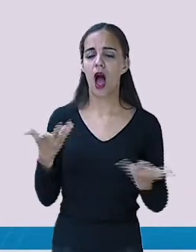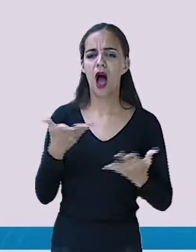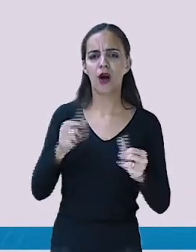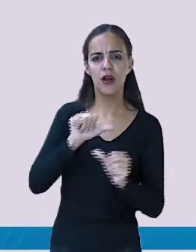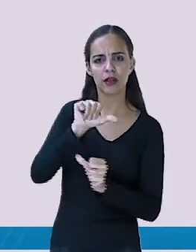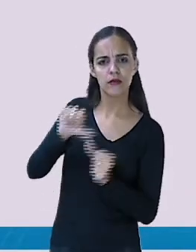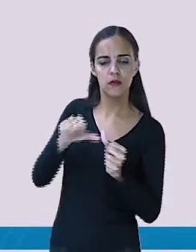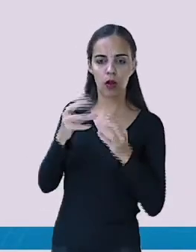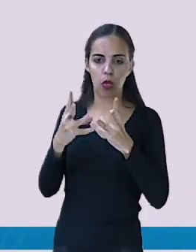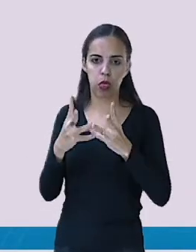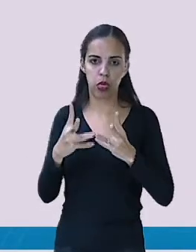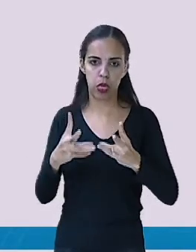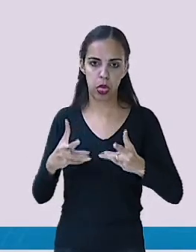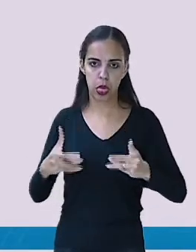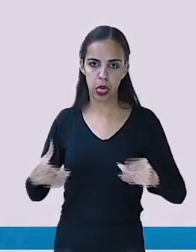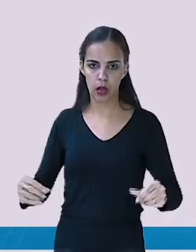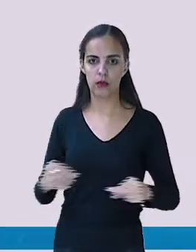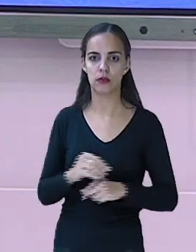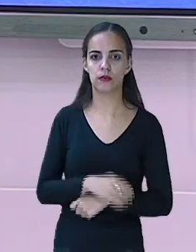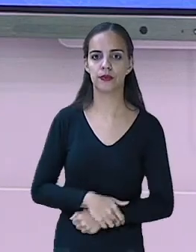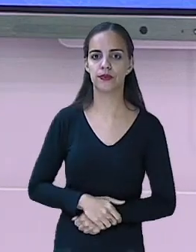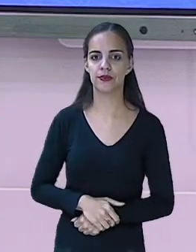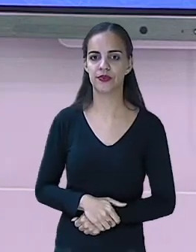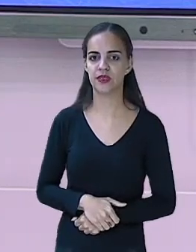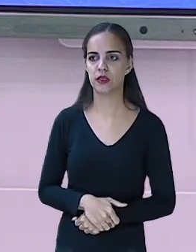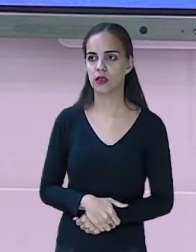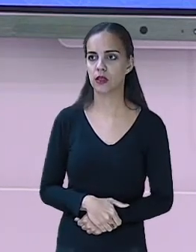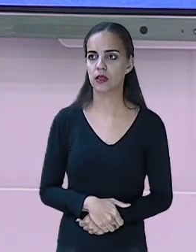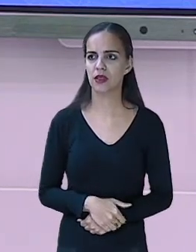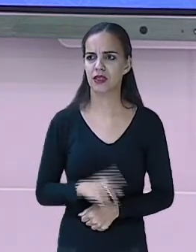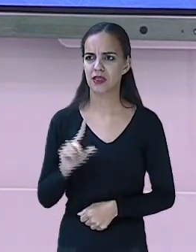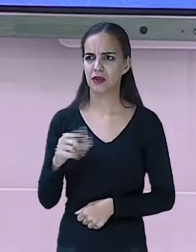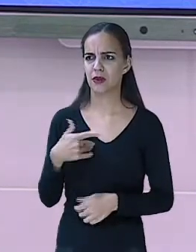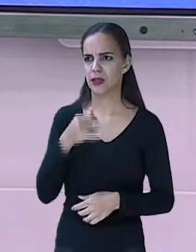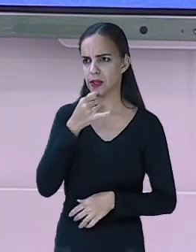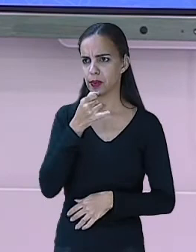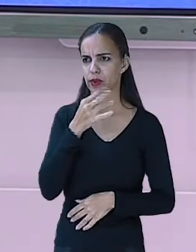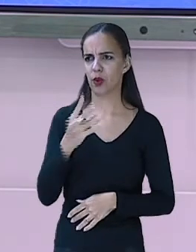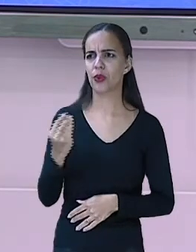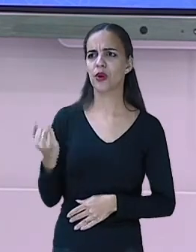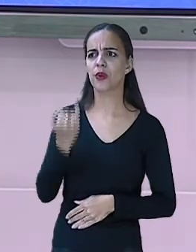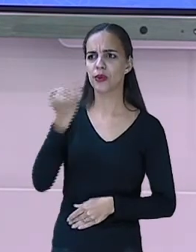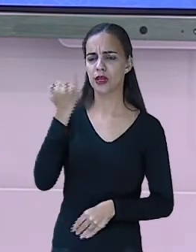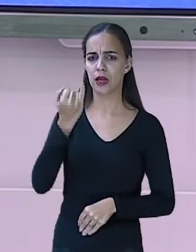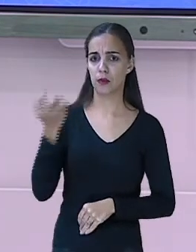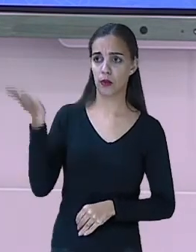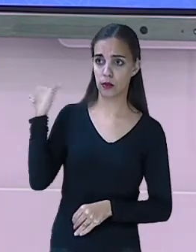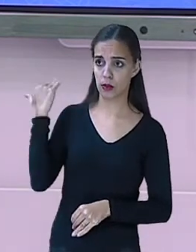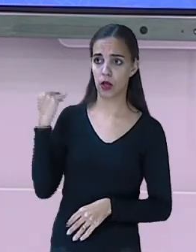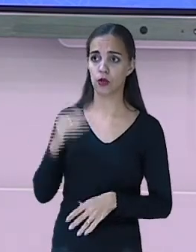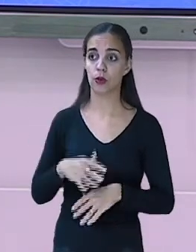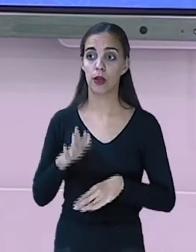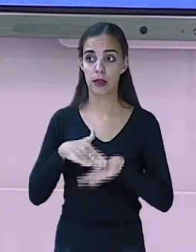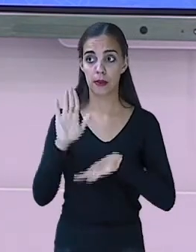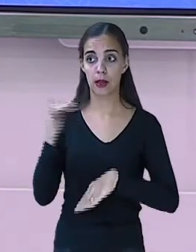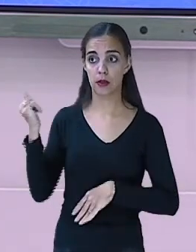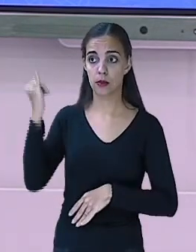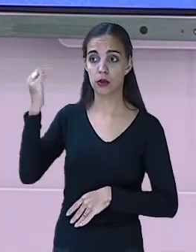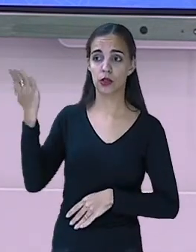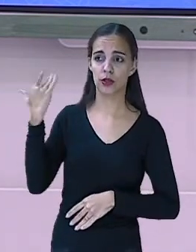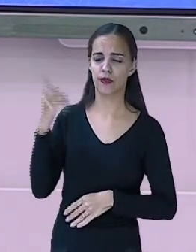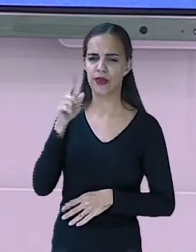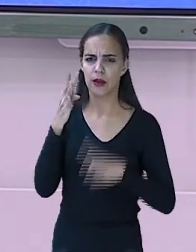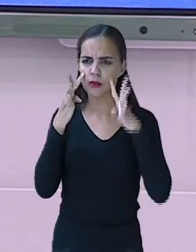uma transformação química não menos nem mais importantes do que as outras mas eu quero chamar